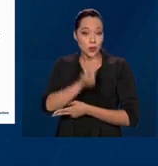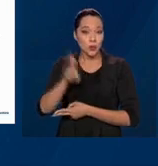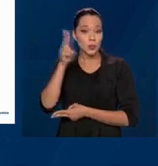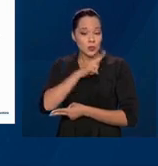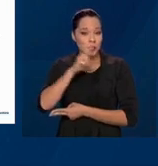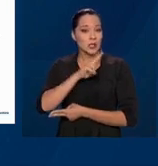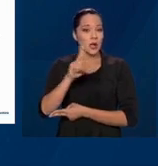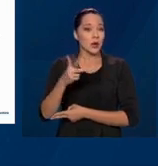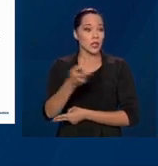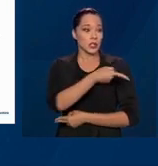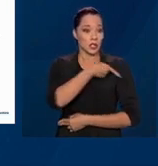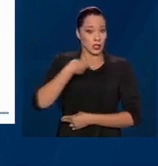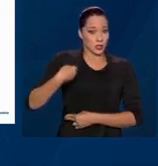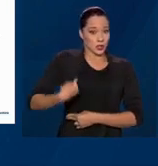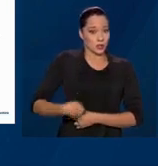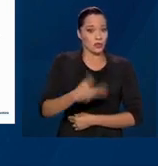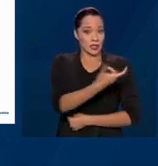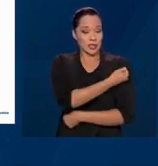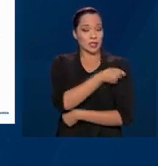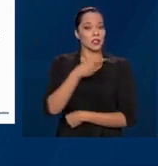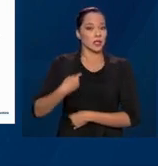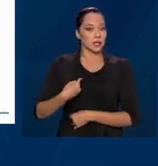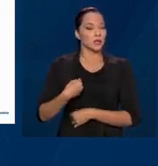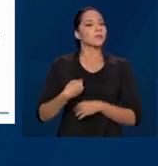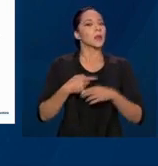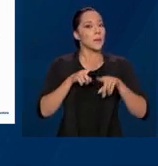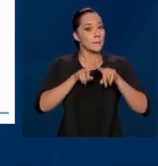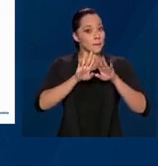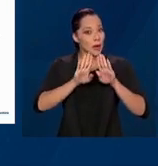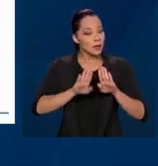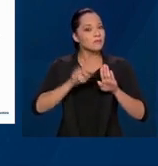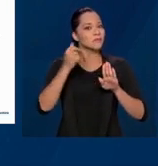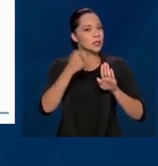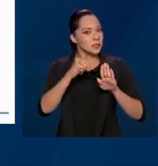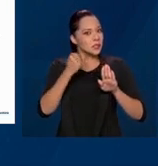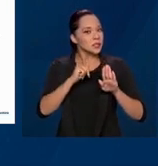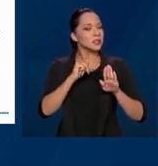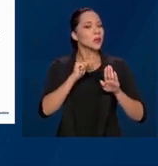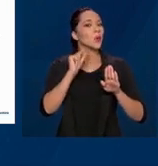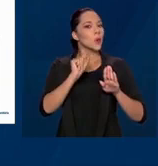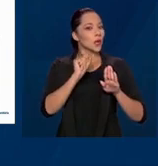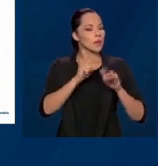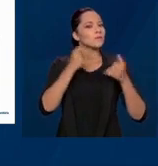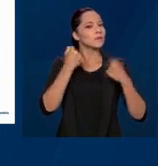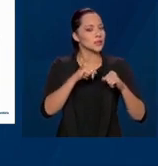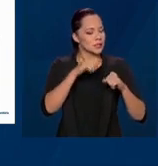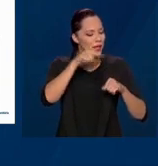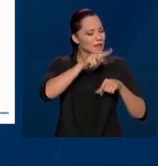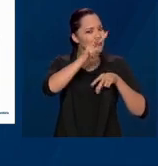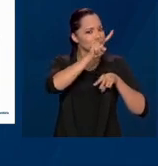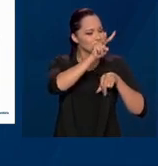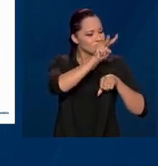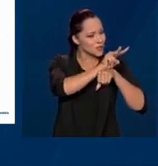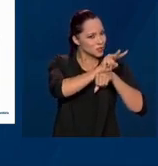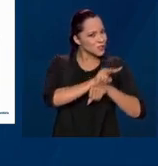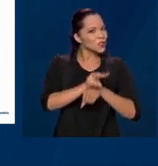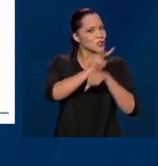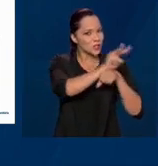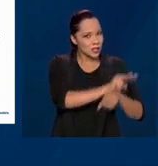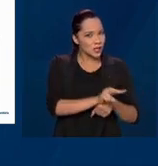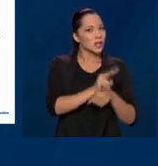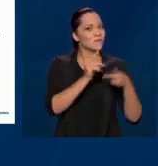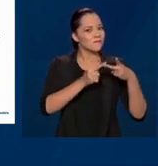Coronavac, condicionada a esse monitoramento, condicionada ao acompanhamento